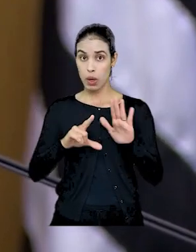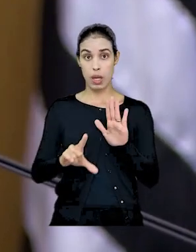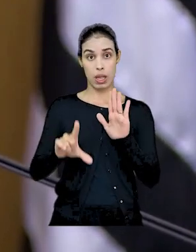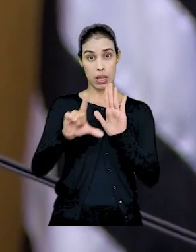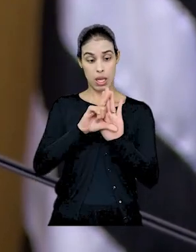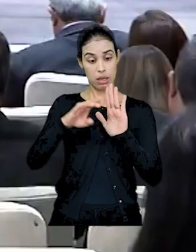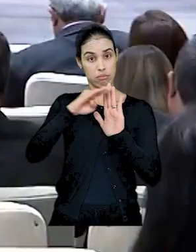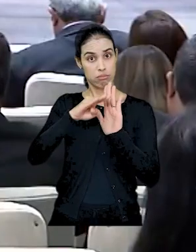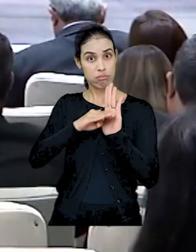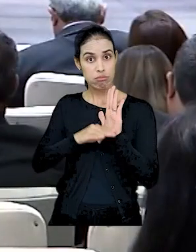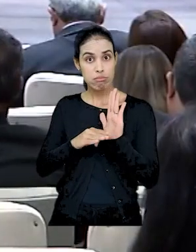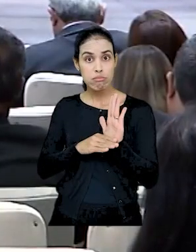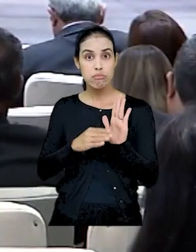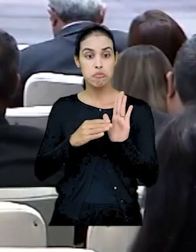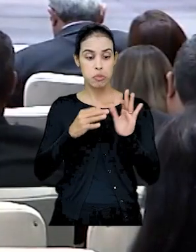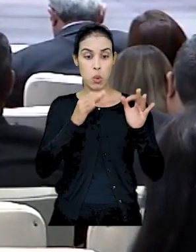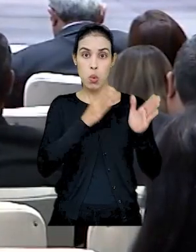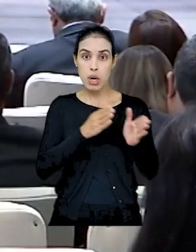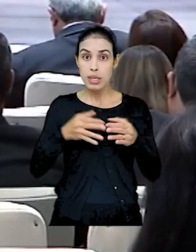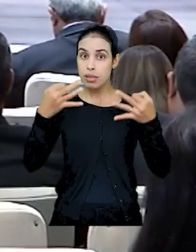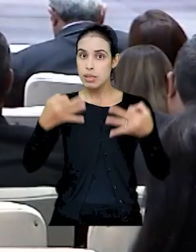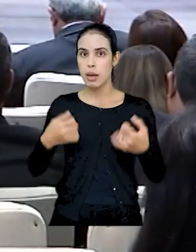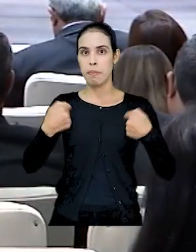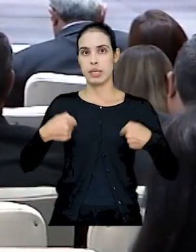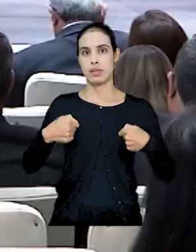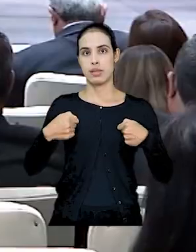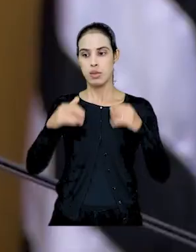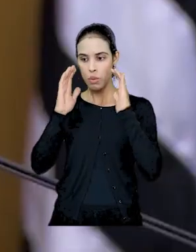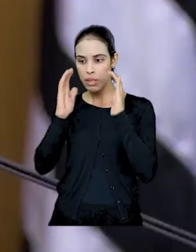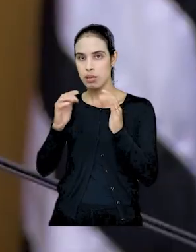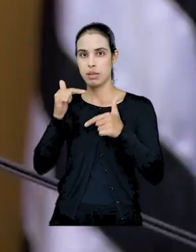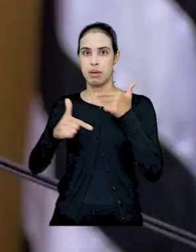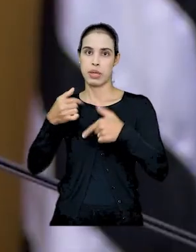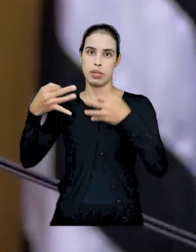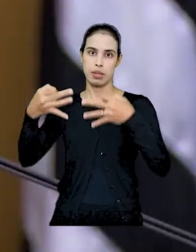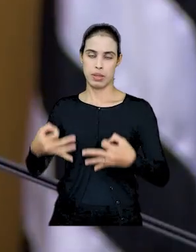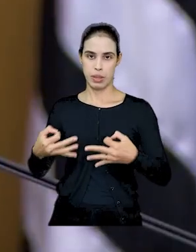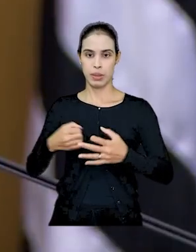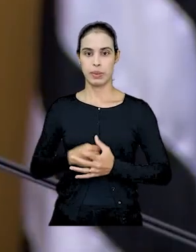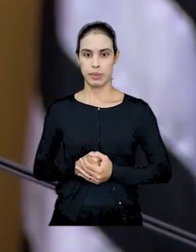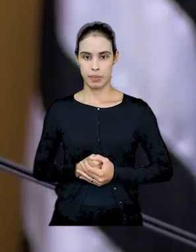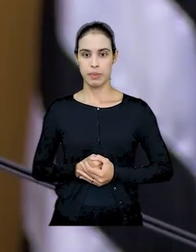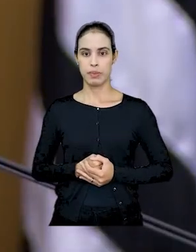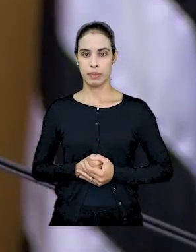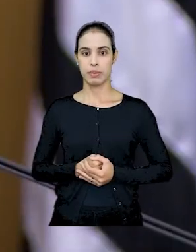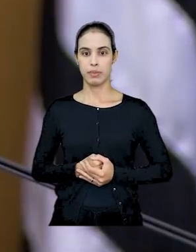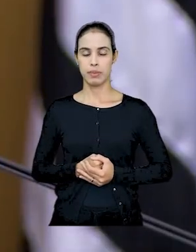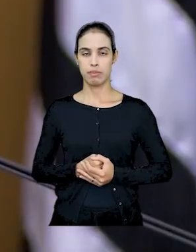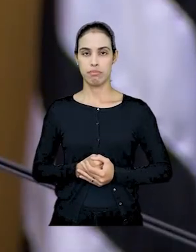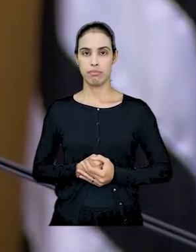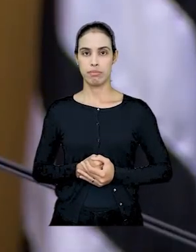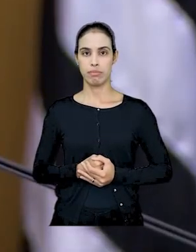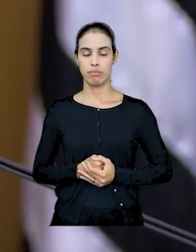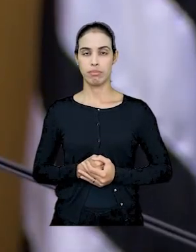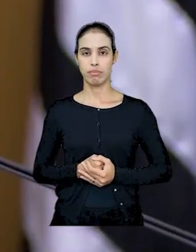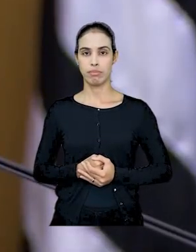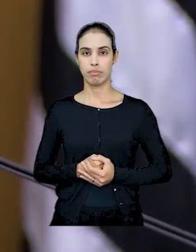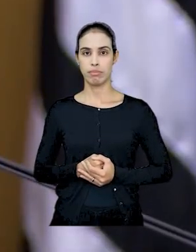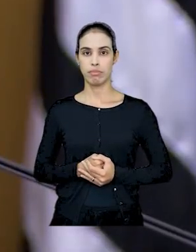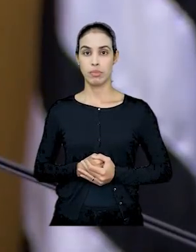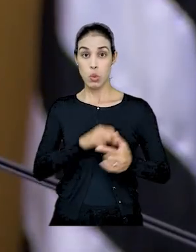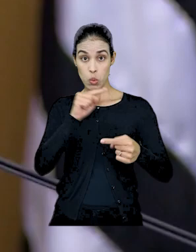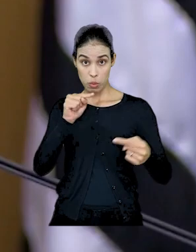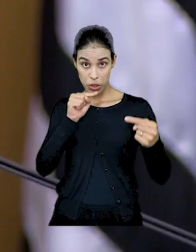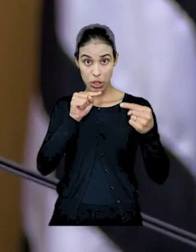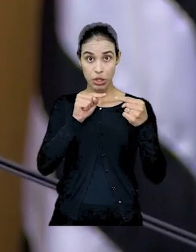legislação é preciso levar em conta o trabalho decente o escopo de se alcançar o